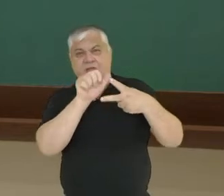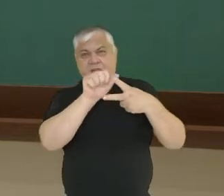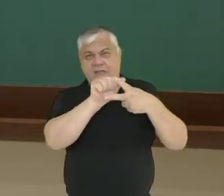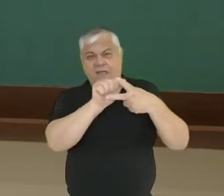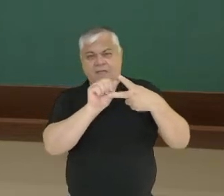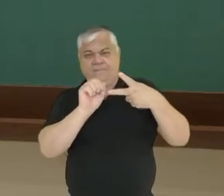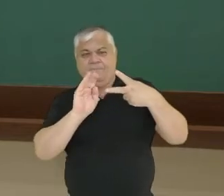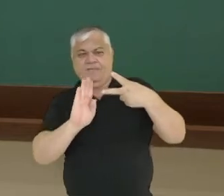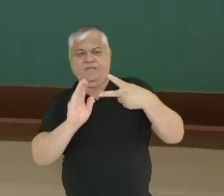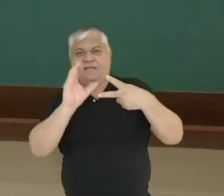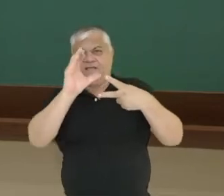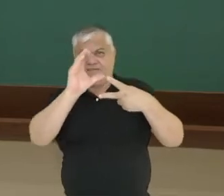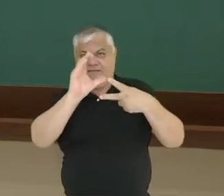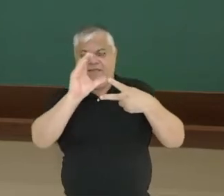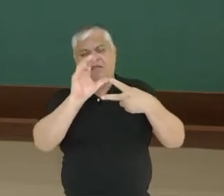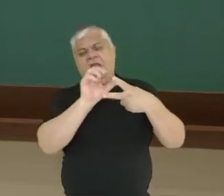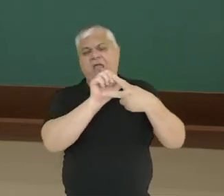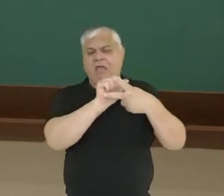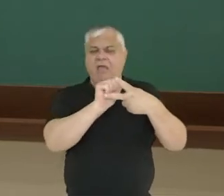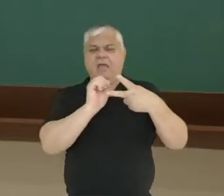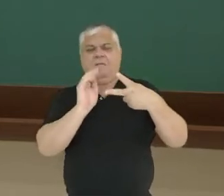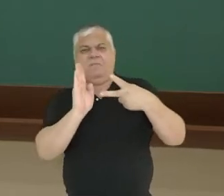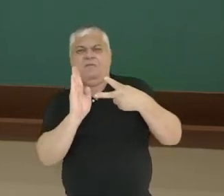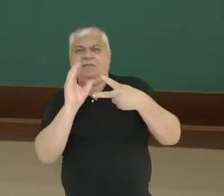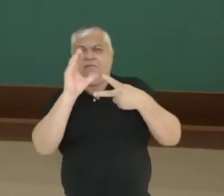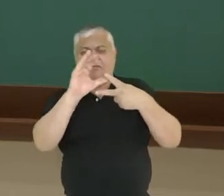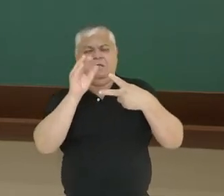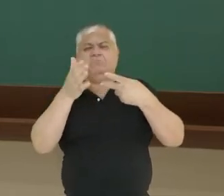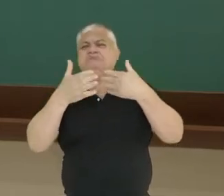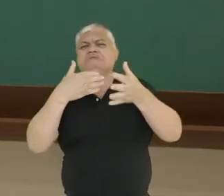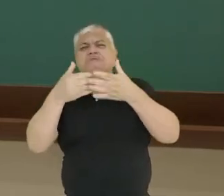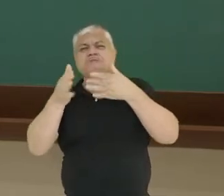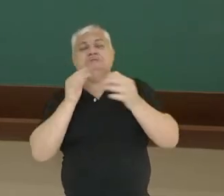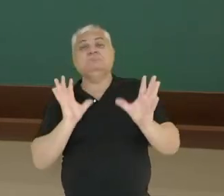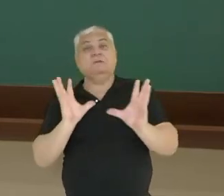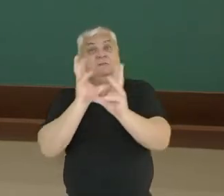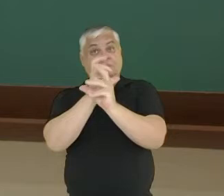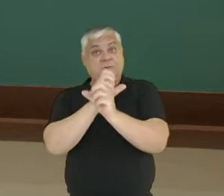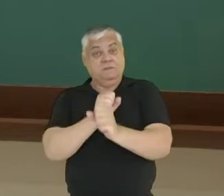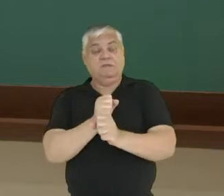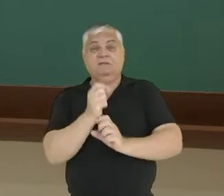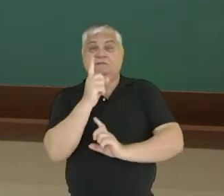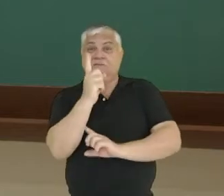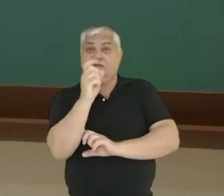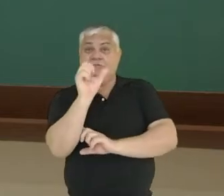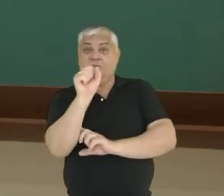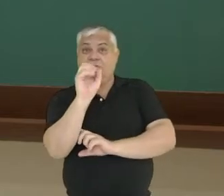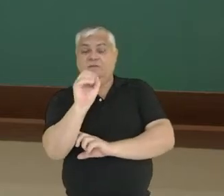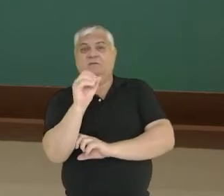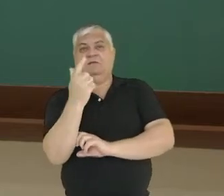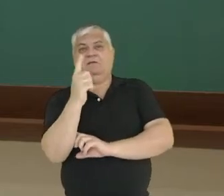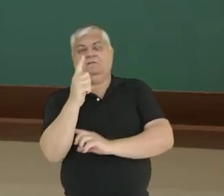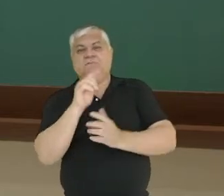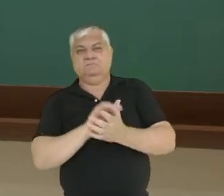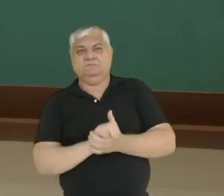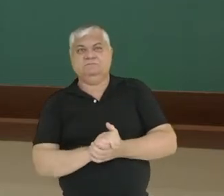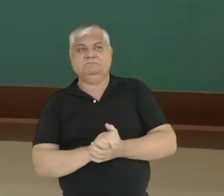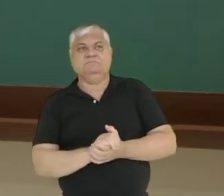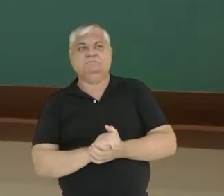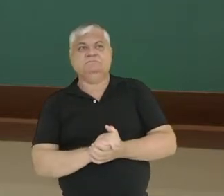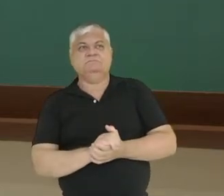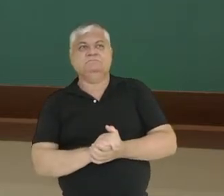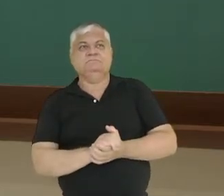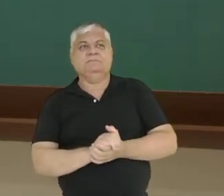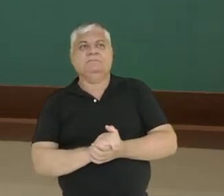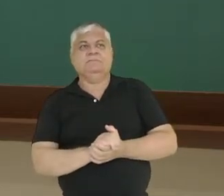e C de qualquer triângulo tem que dar 180 graus.